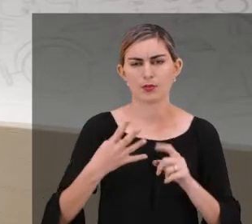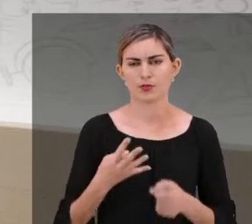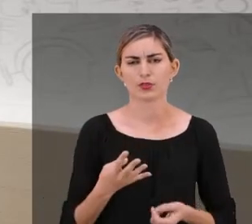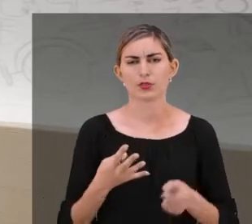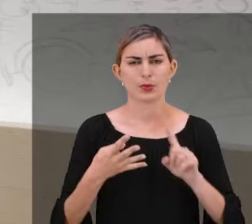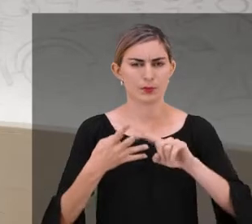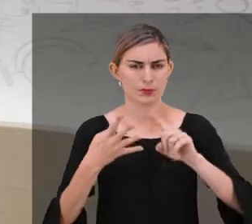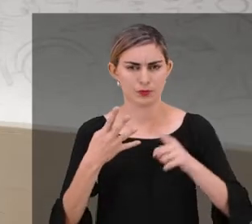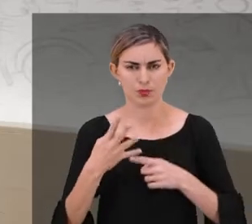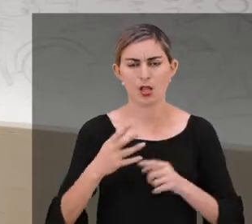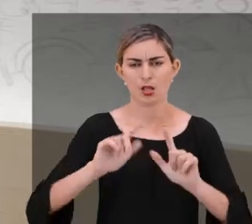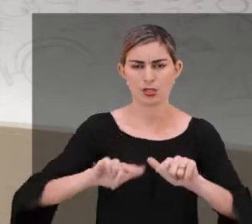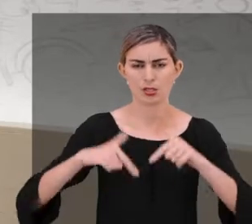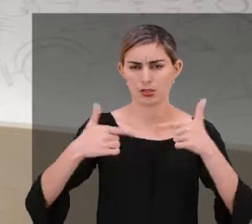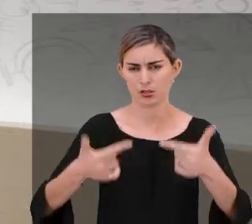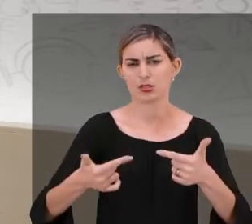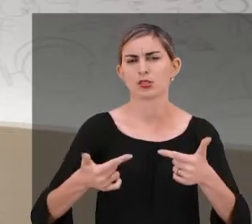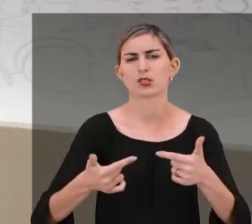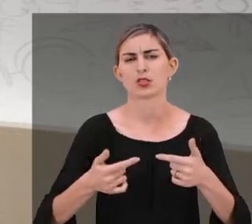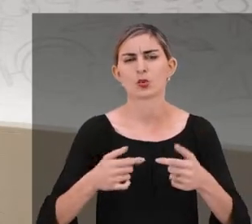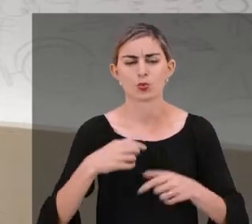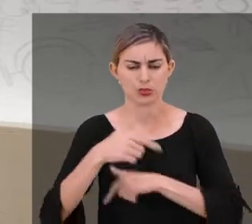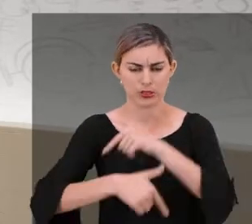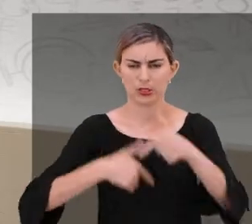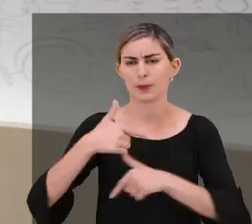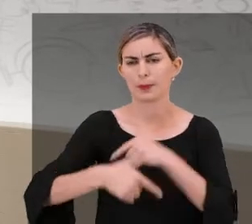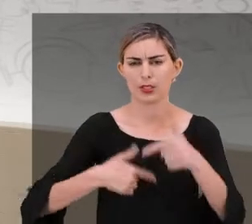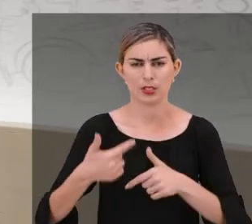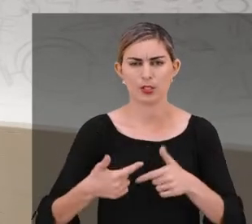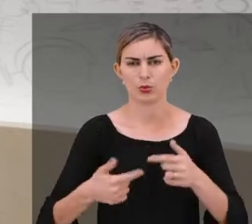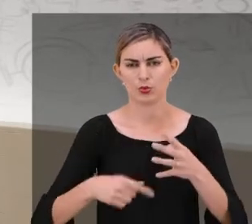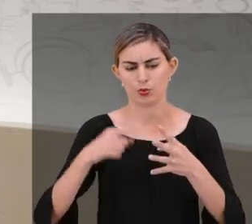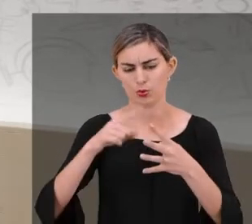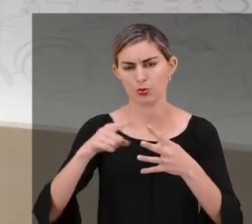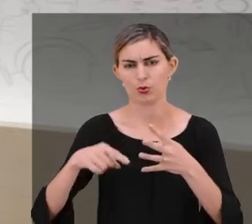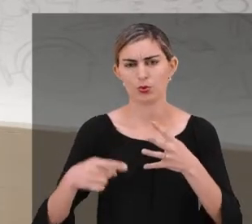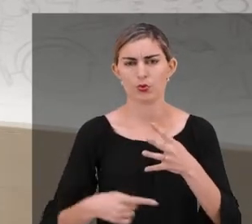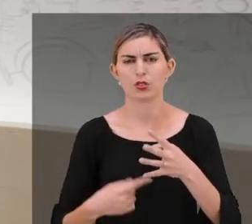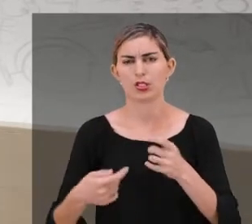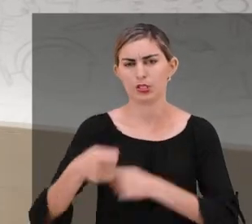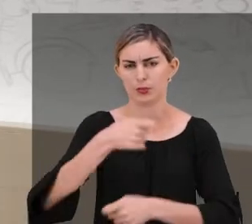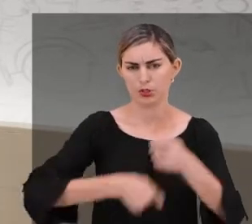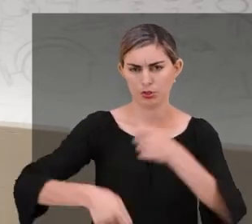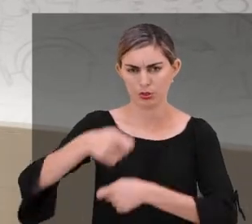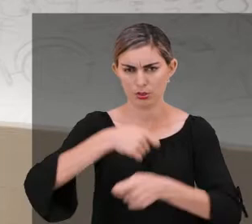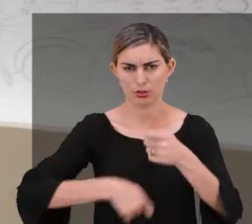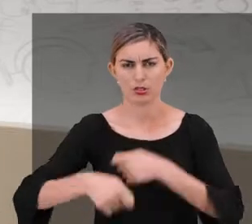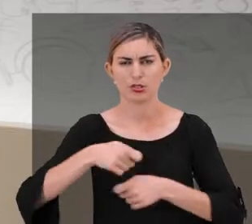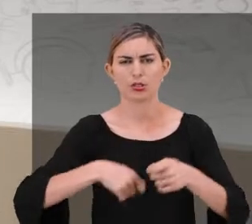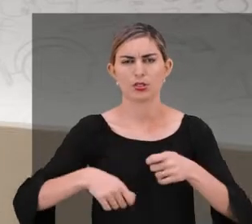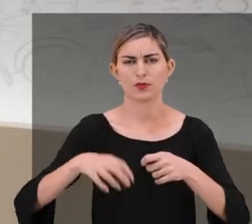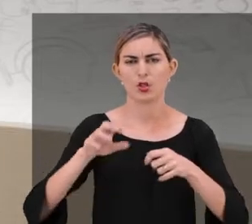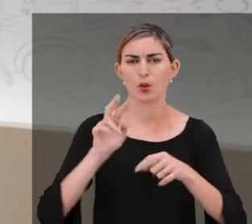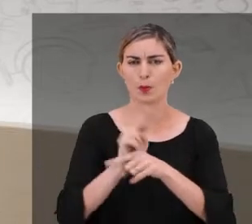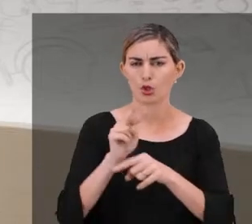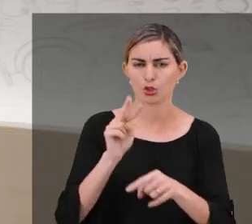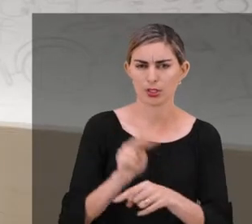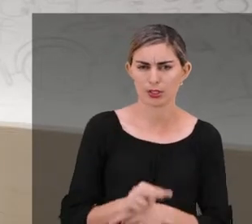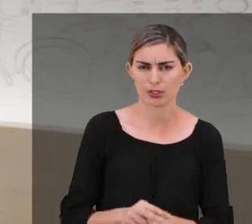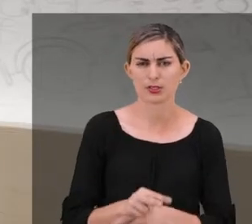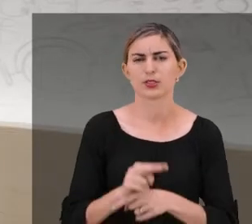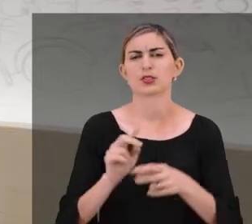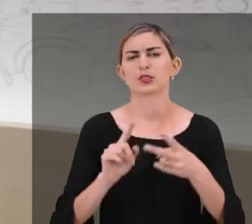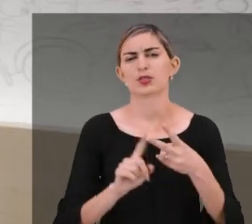terceira competência, iremos falar sobre as condições técnicas de trabalho, que está divididas em prevenção administrativa,